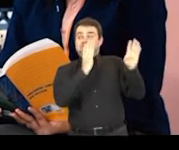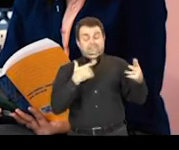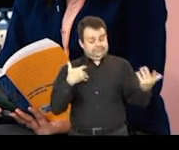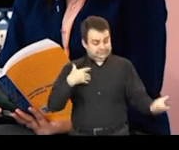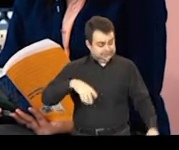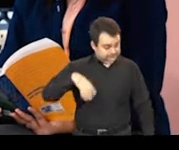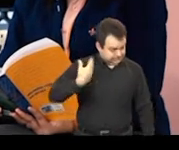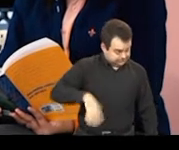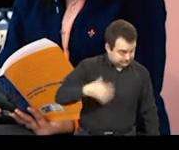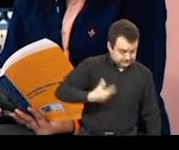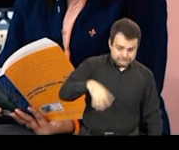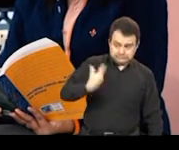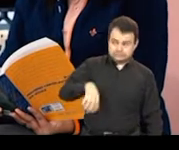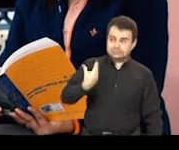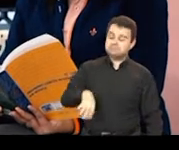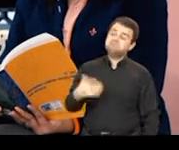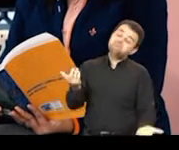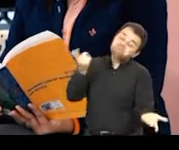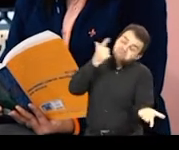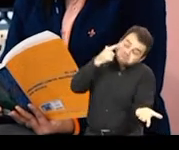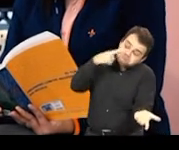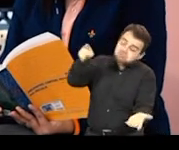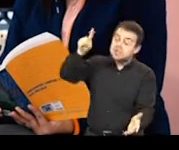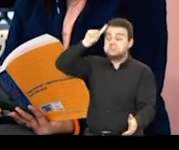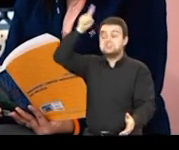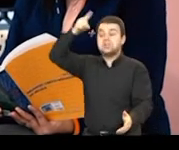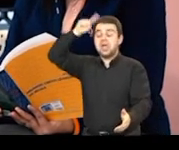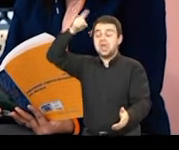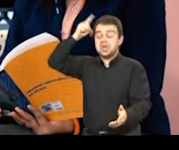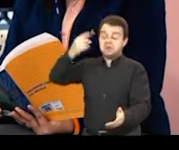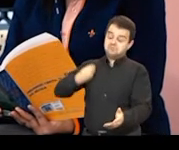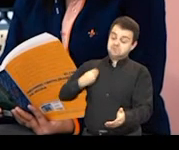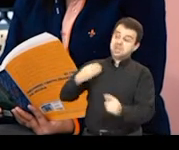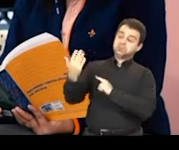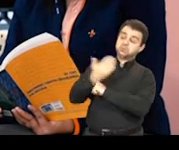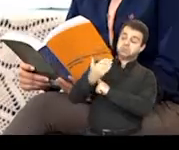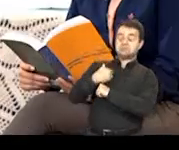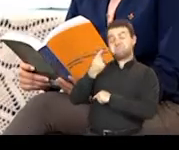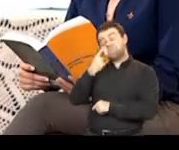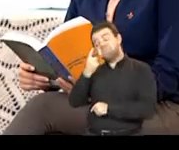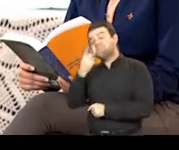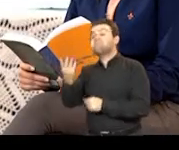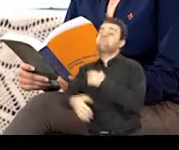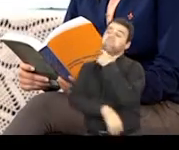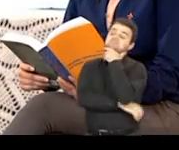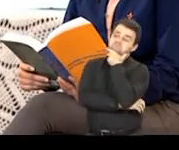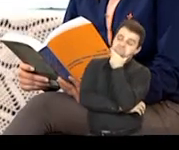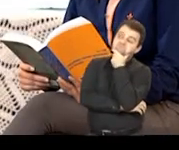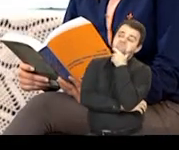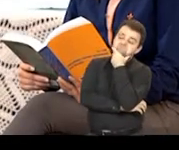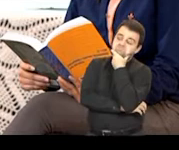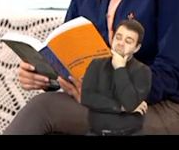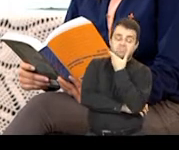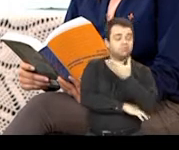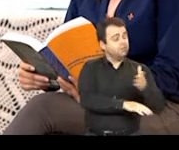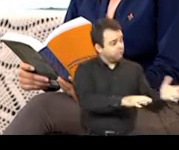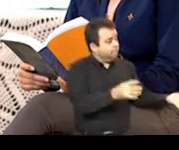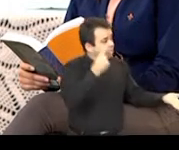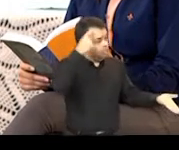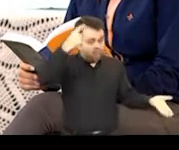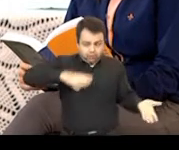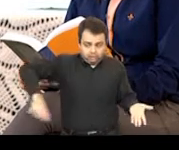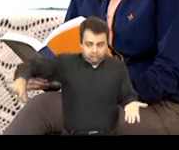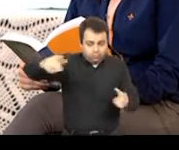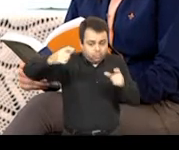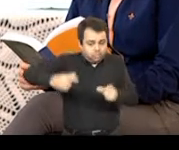ver se alguma de suas fabulosas ideias vai me consertar a vida. Mas me lembrei deste lugar justamente